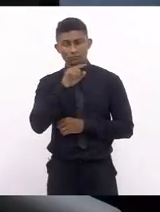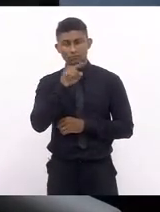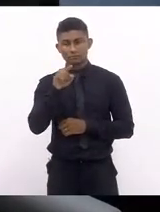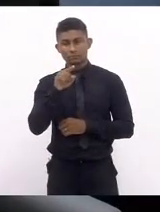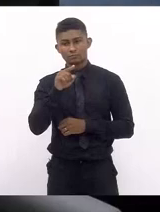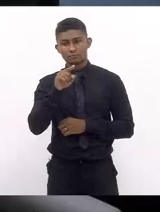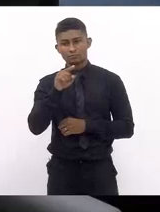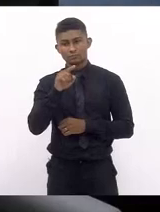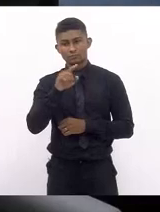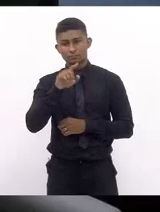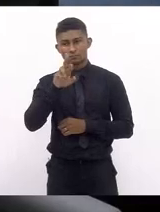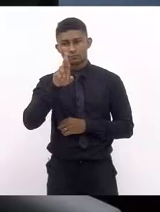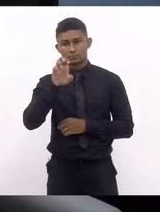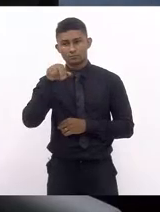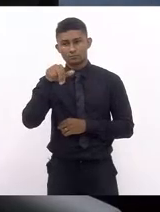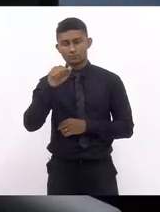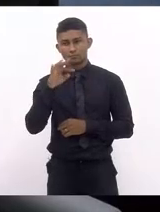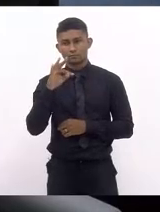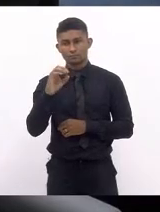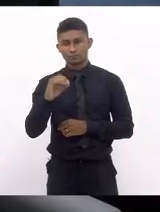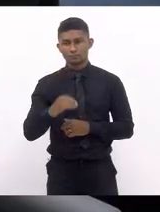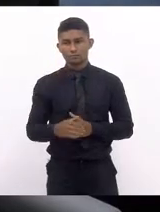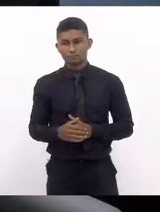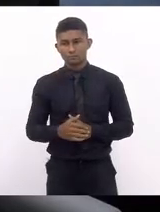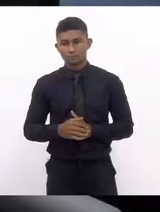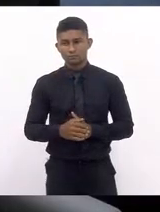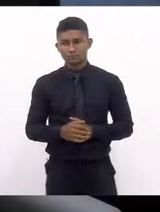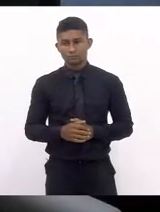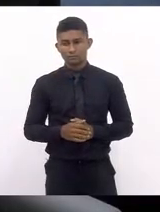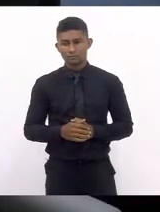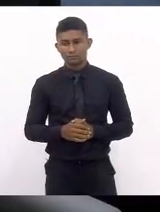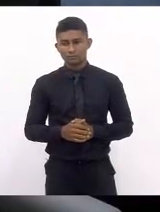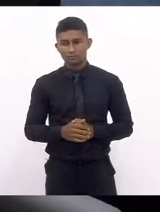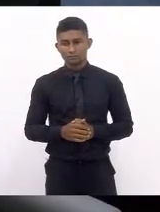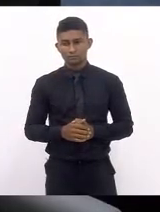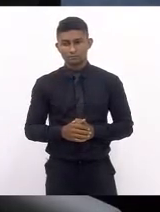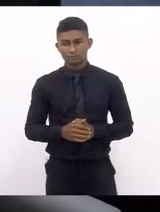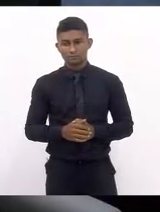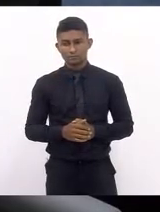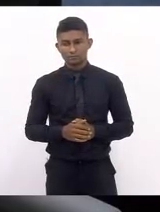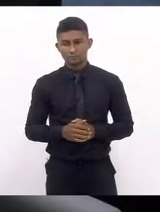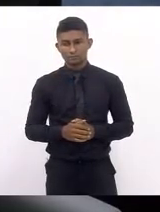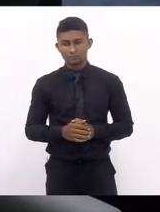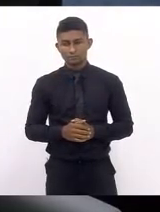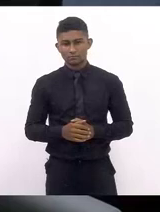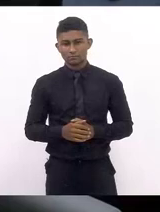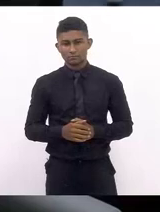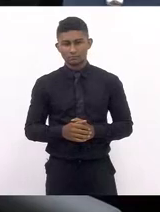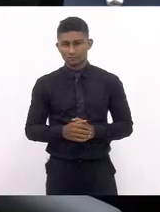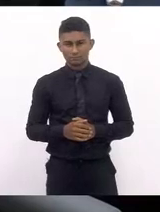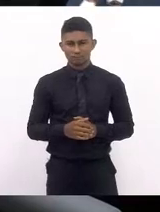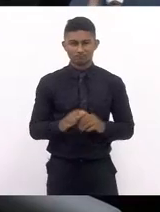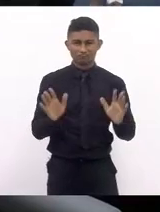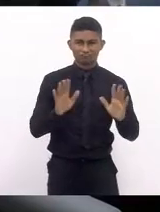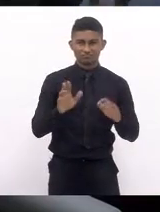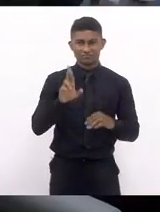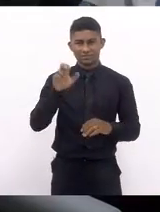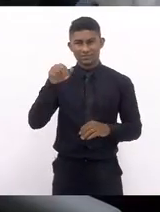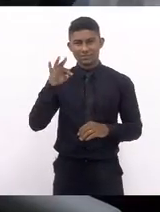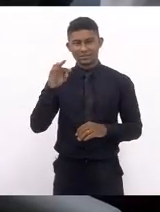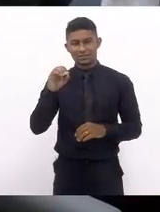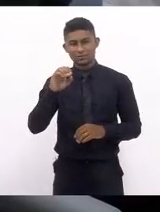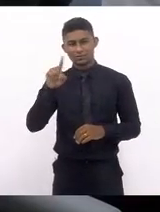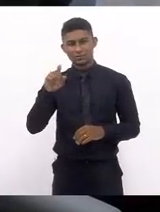bonitinho Renato Zaca outra só Nem você e nem Renato